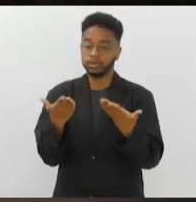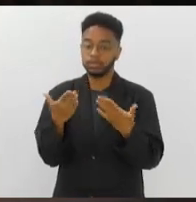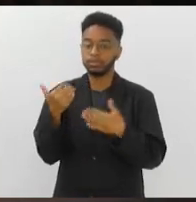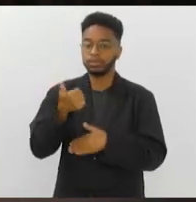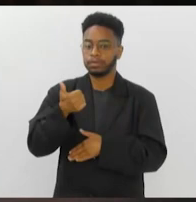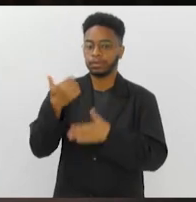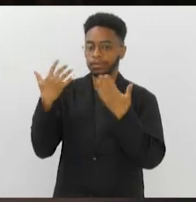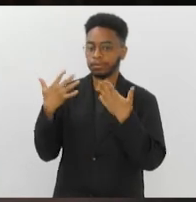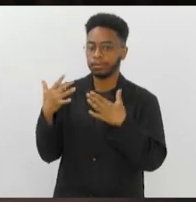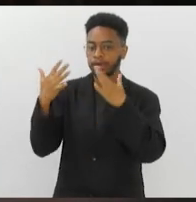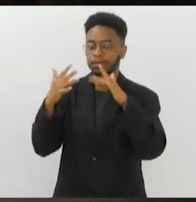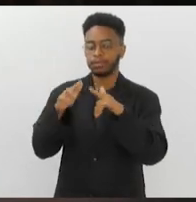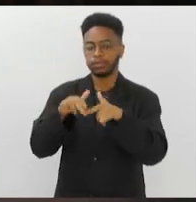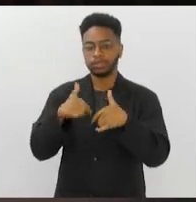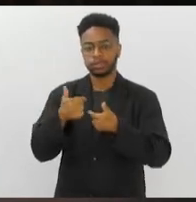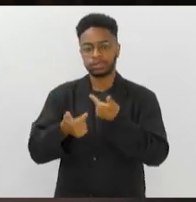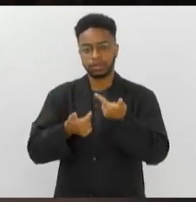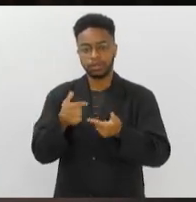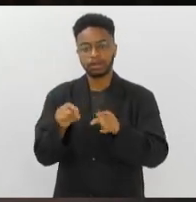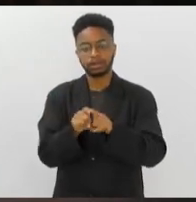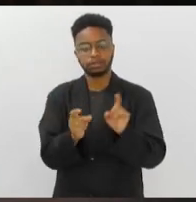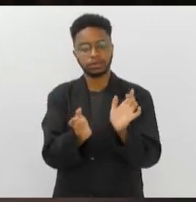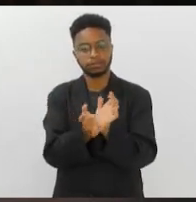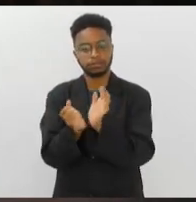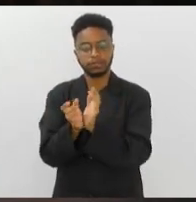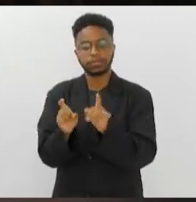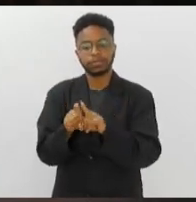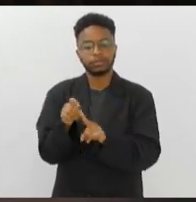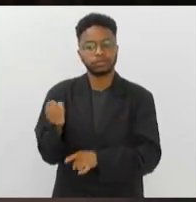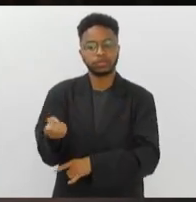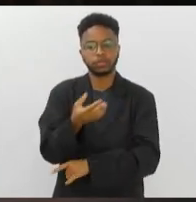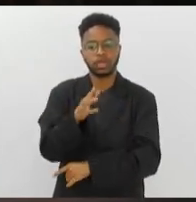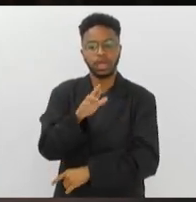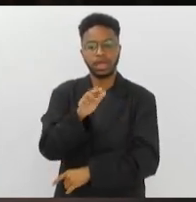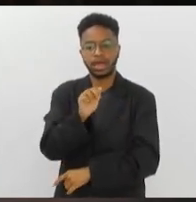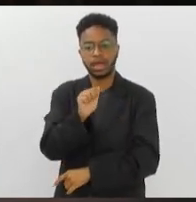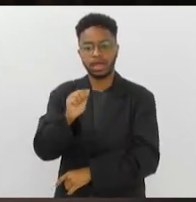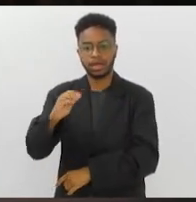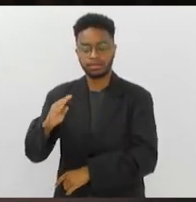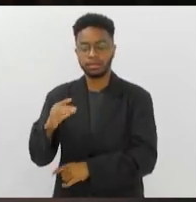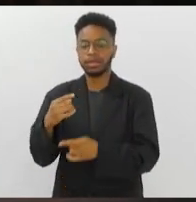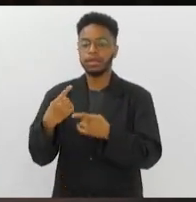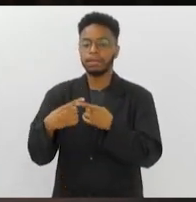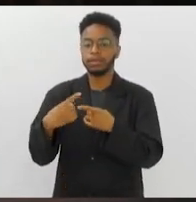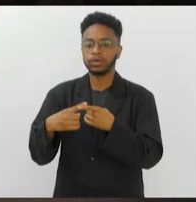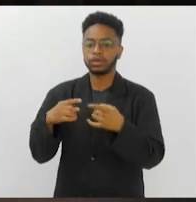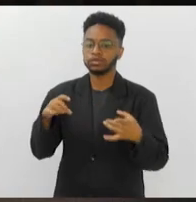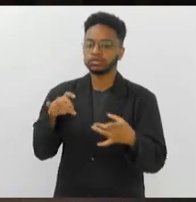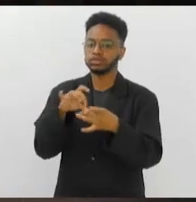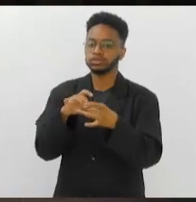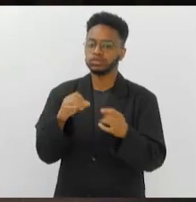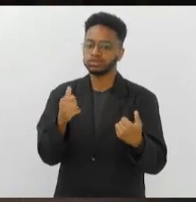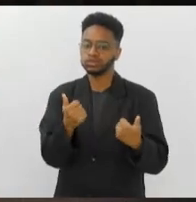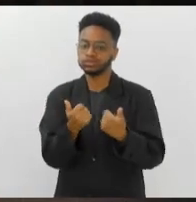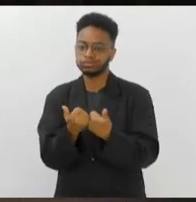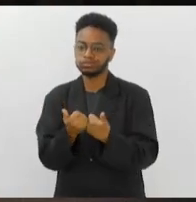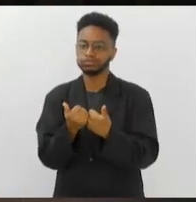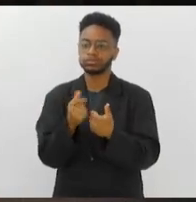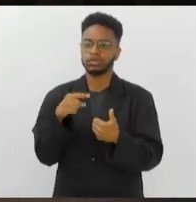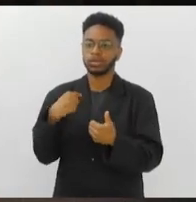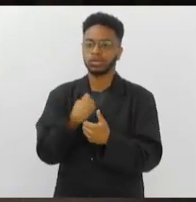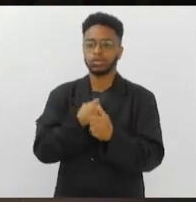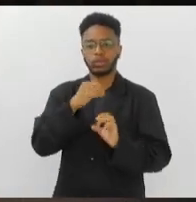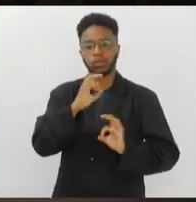que a Inês vem fazendo, a equipe toda. A nova companheira, Raab, que somou aí arduamente para a gente construir